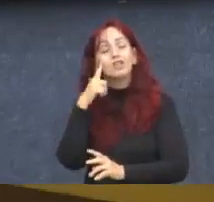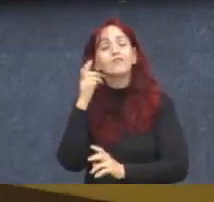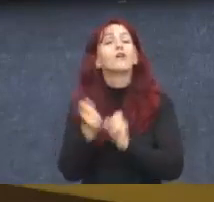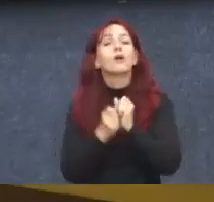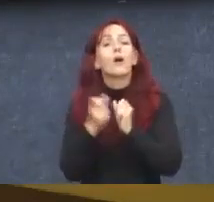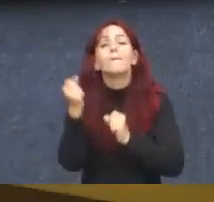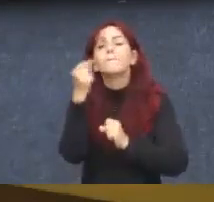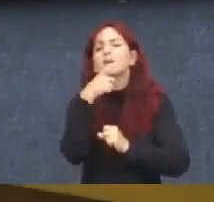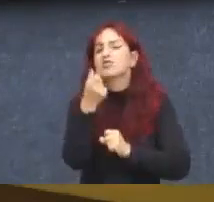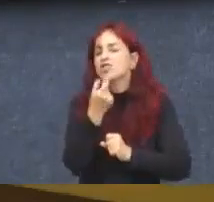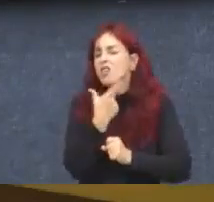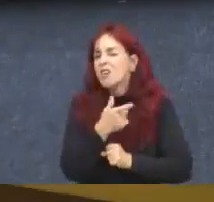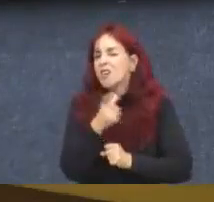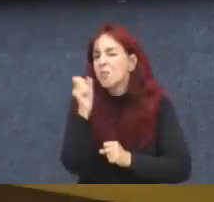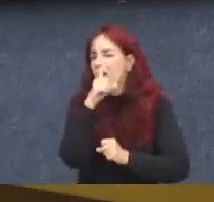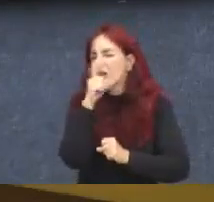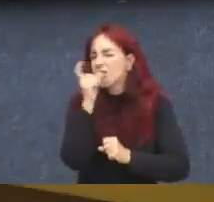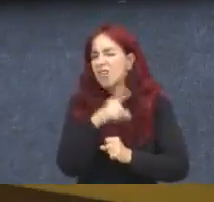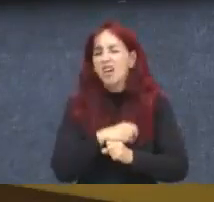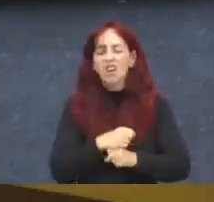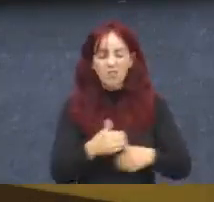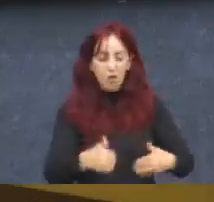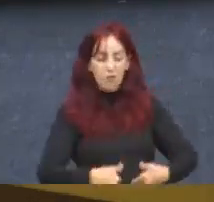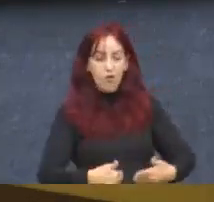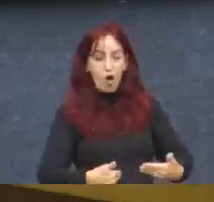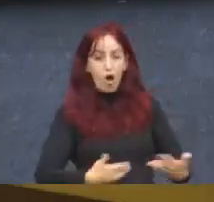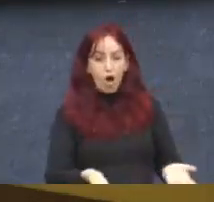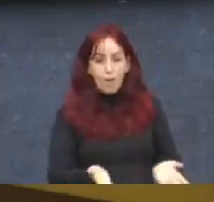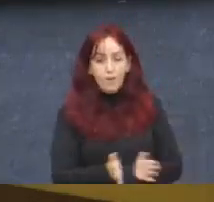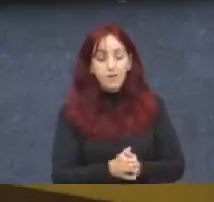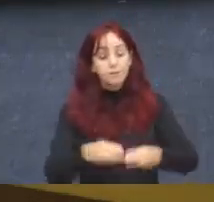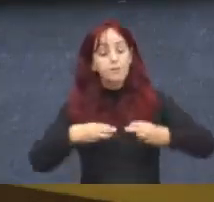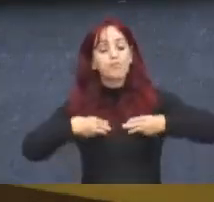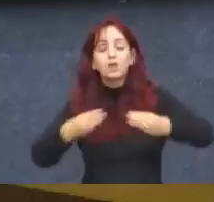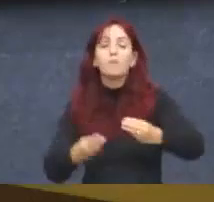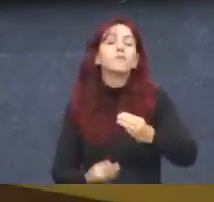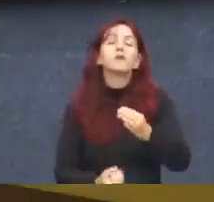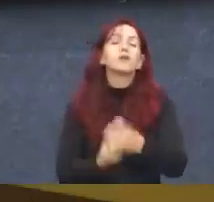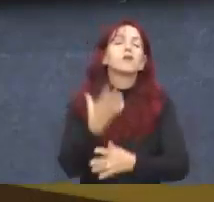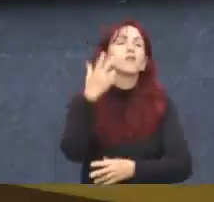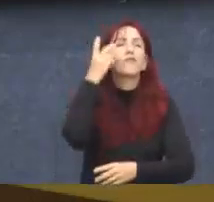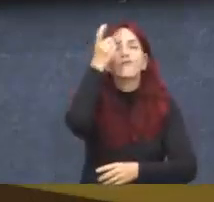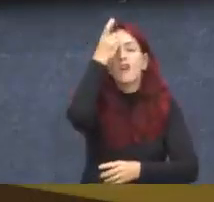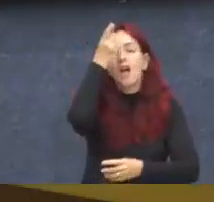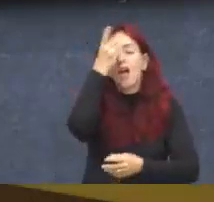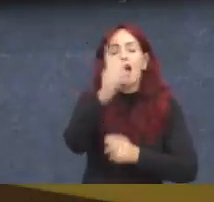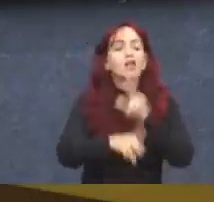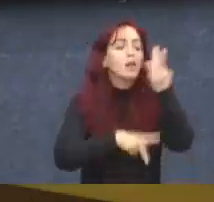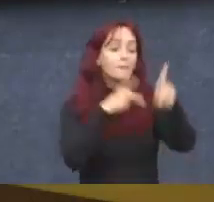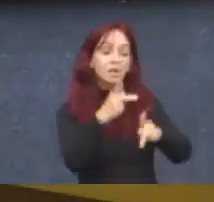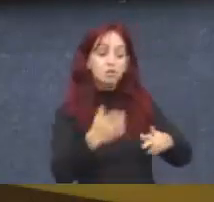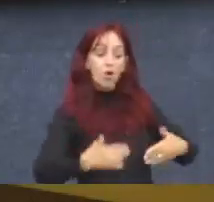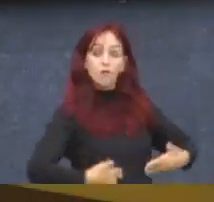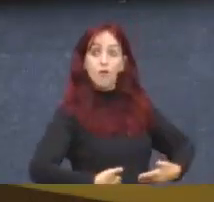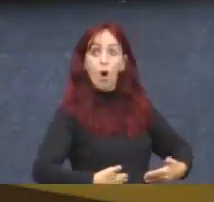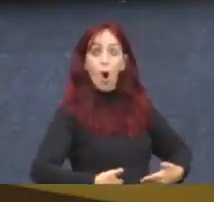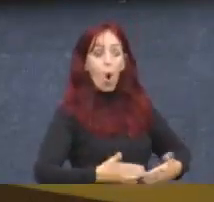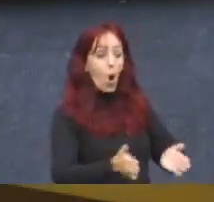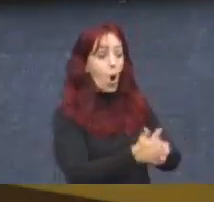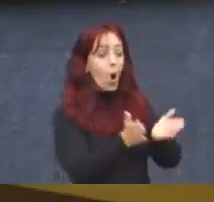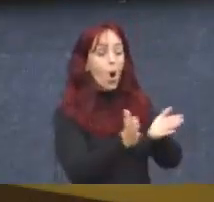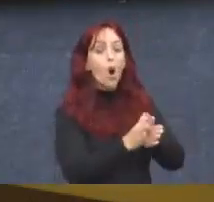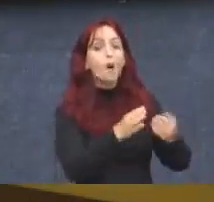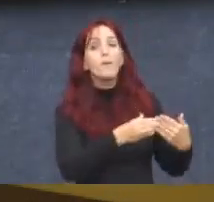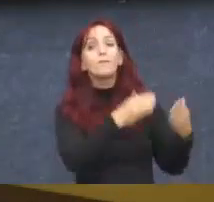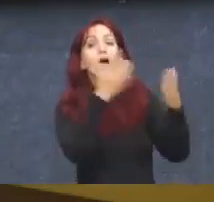fome. A ministra inventa números de brasileiros passando fome para pedir esmola no exterior.